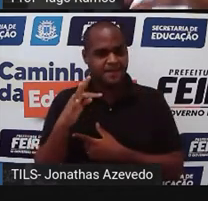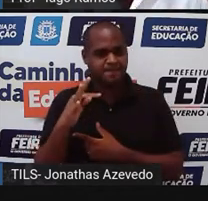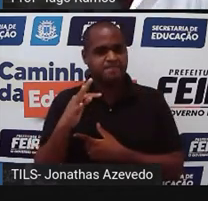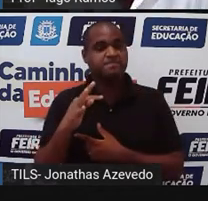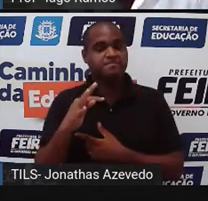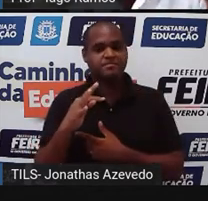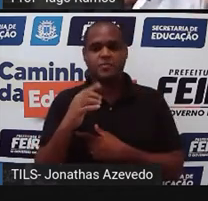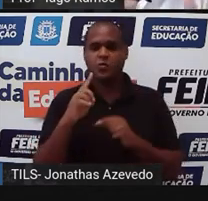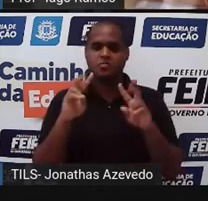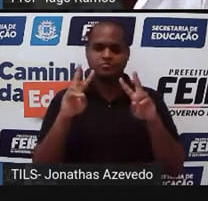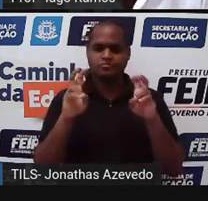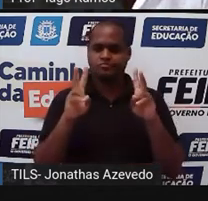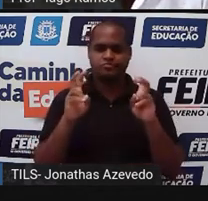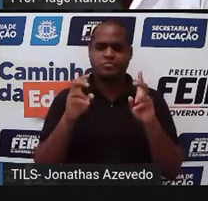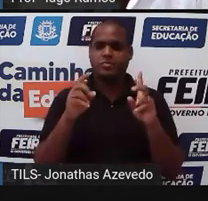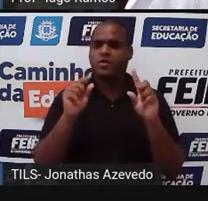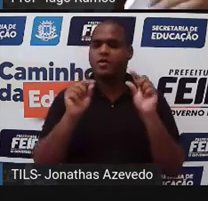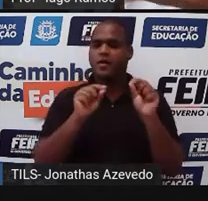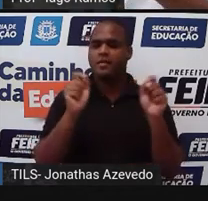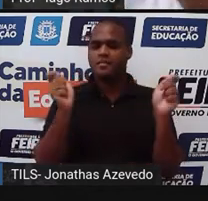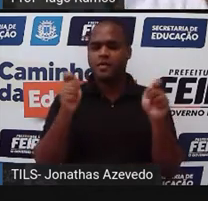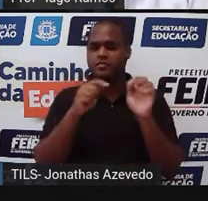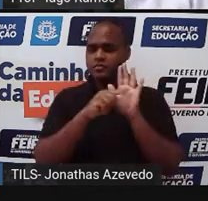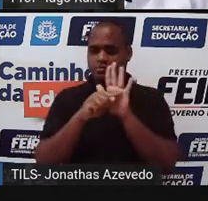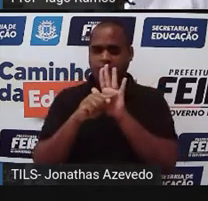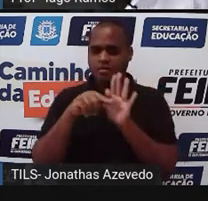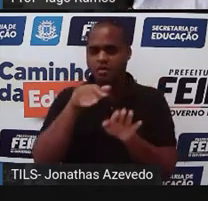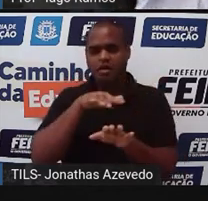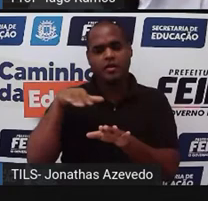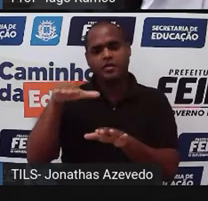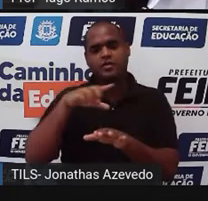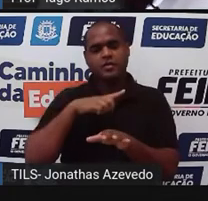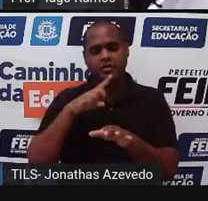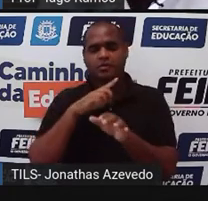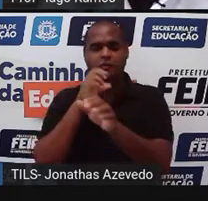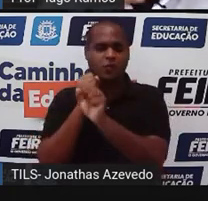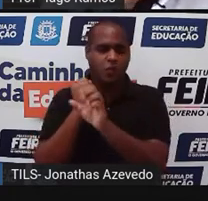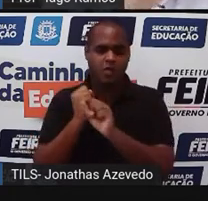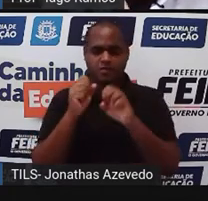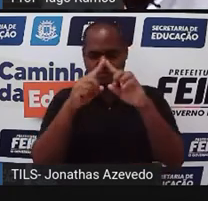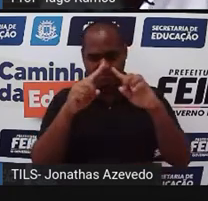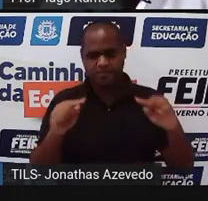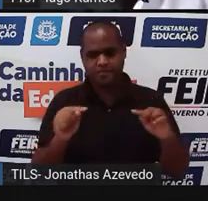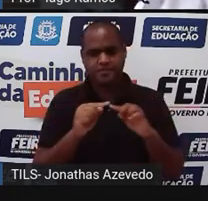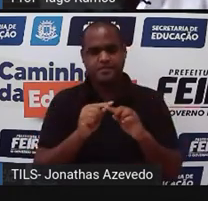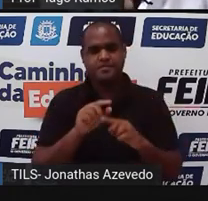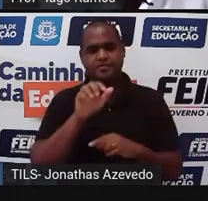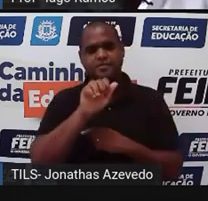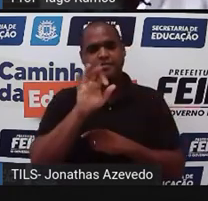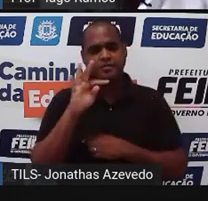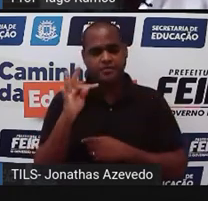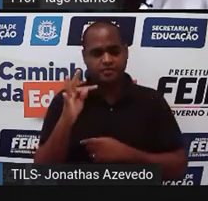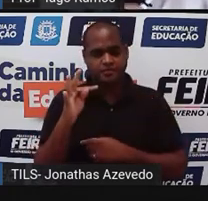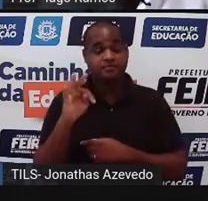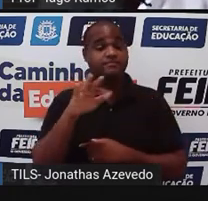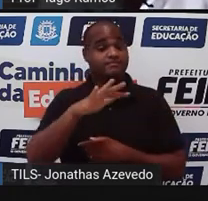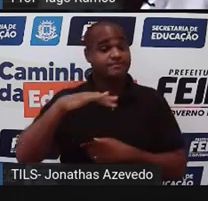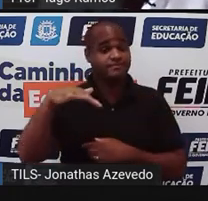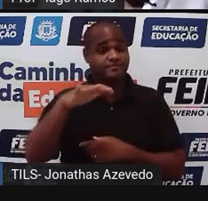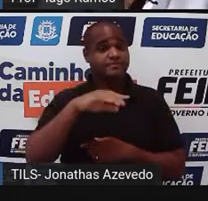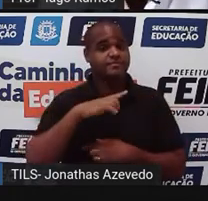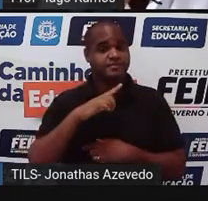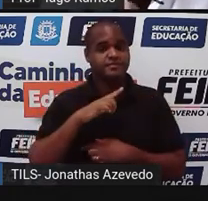ou a expressão que ajuda a calcular a área de qualquer triângulo tem ali um at re área do triângulo